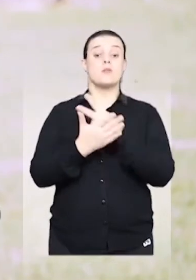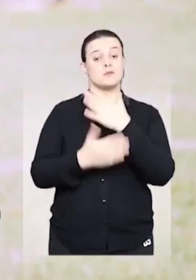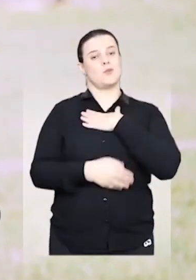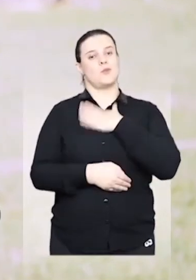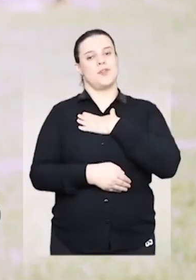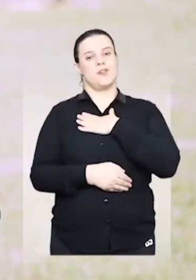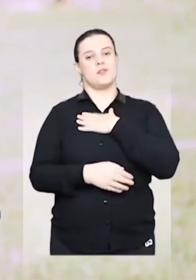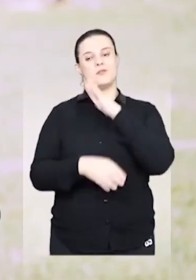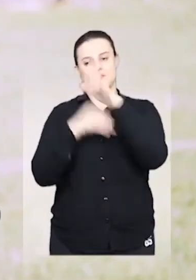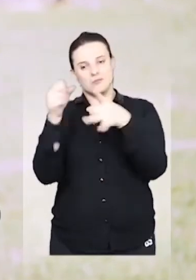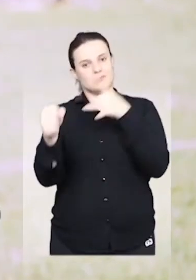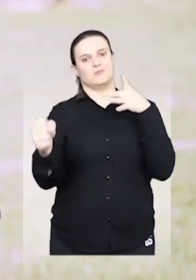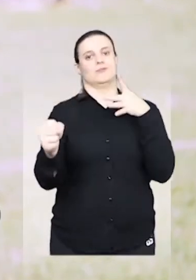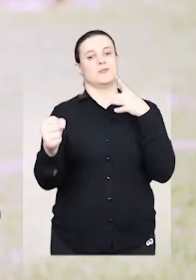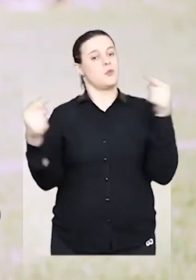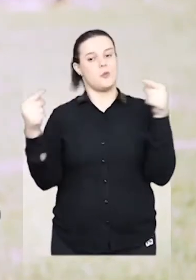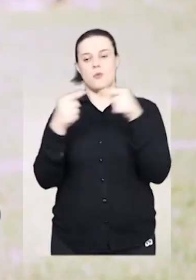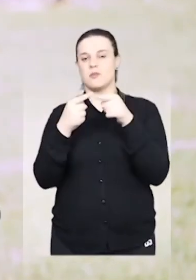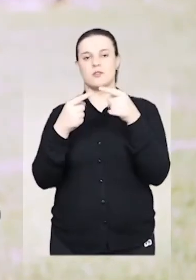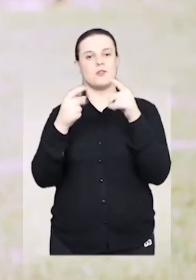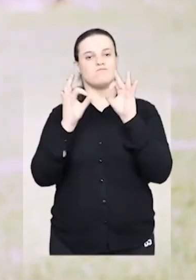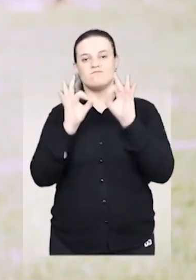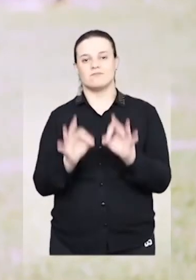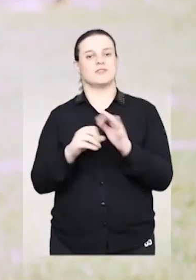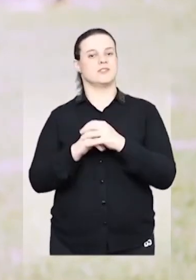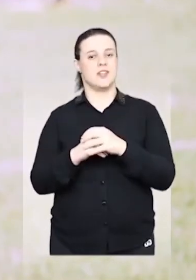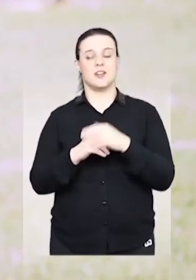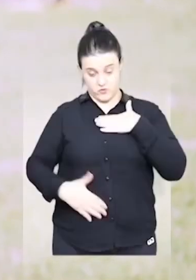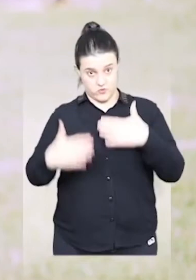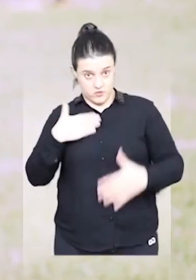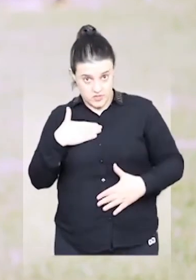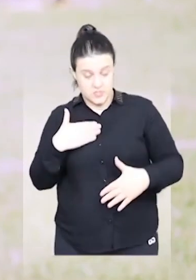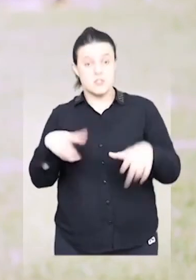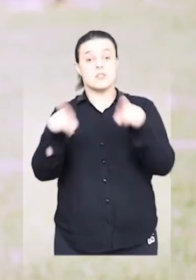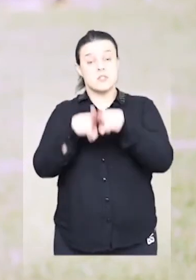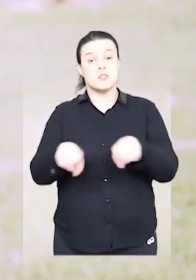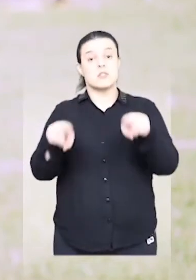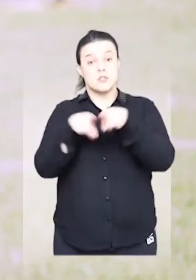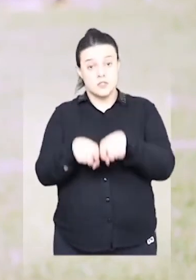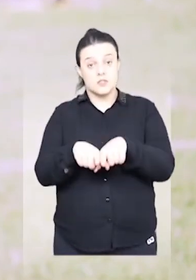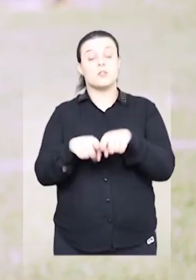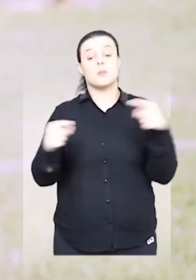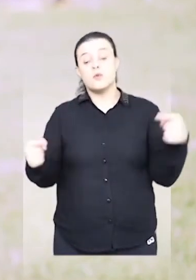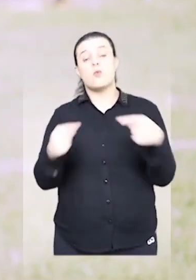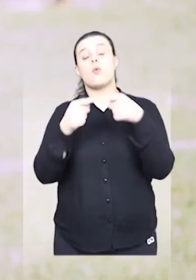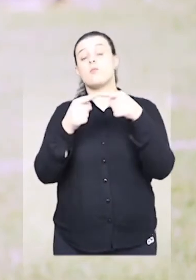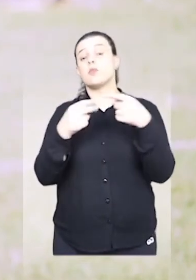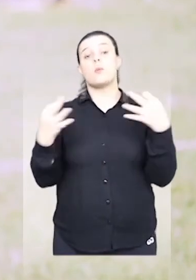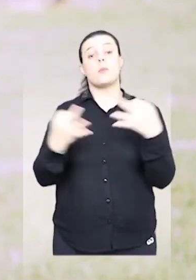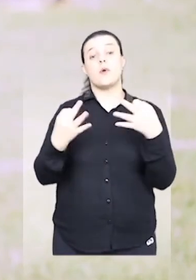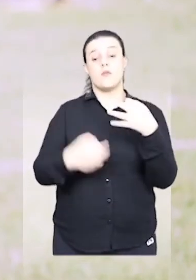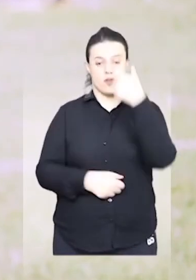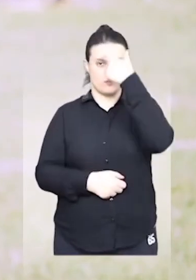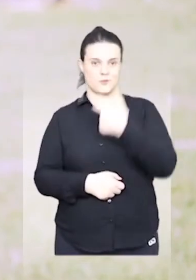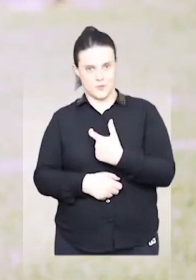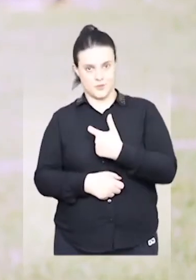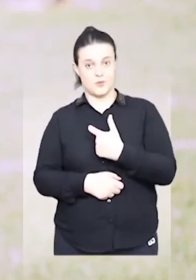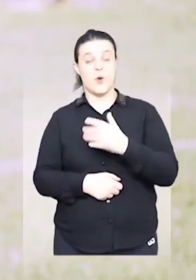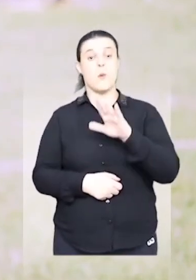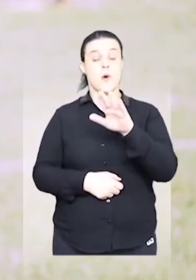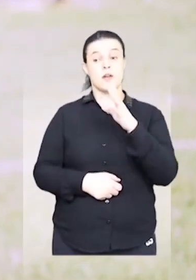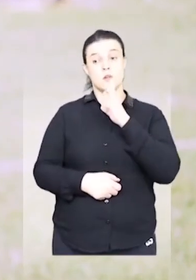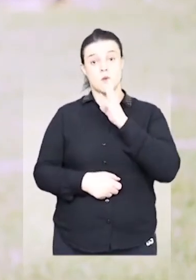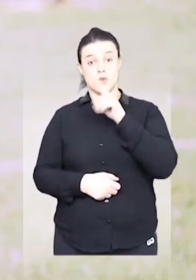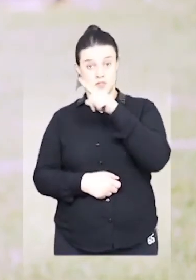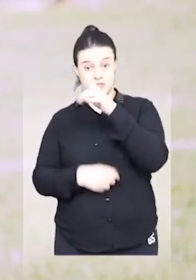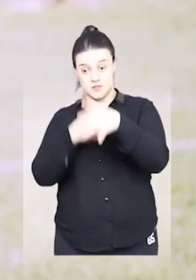aconteceu comigo com tiro com arco? Eu acho que é algo que atendeu às minhas necessidades físicas e se encaixou muito bem com o